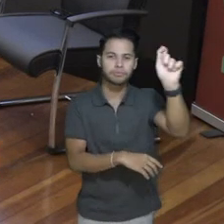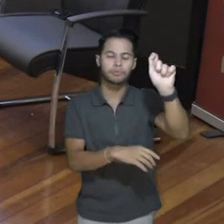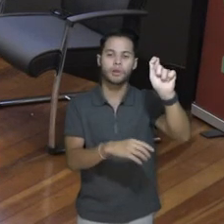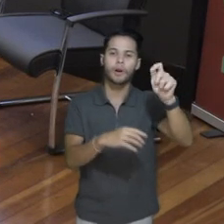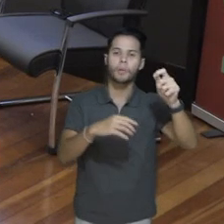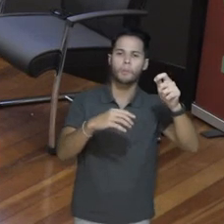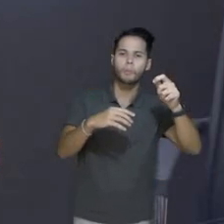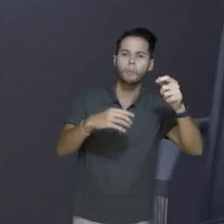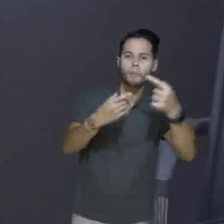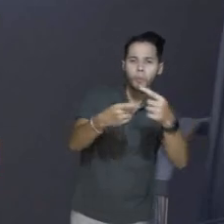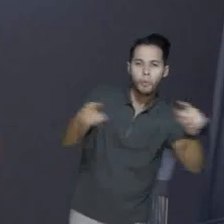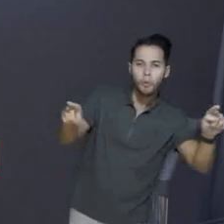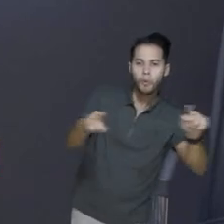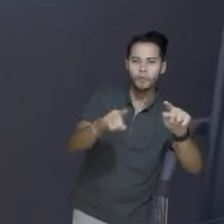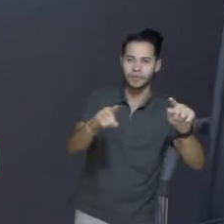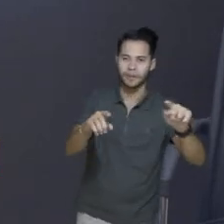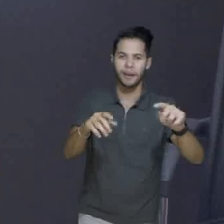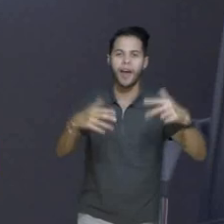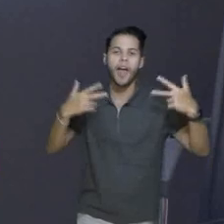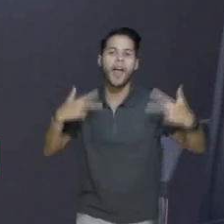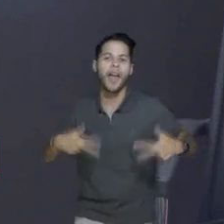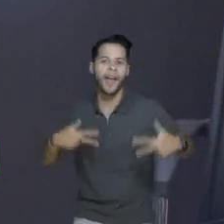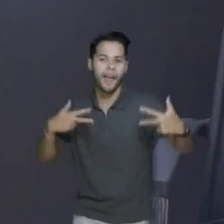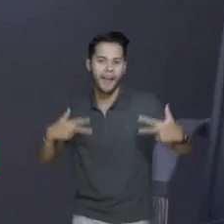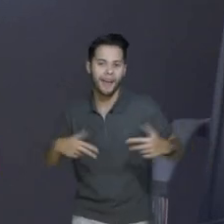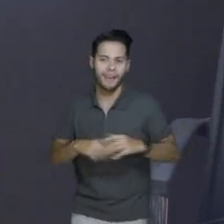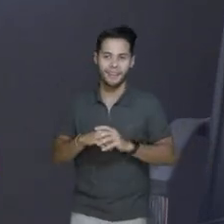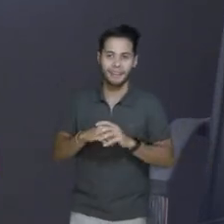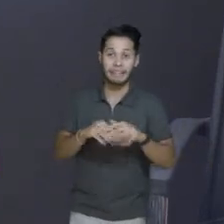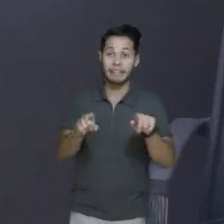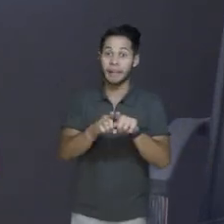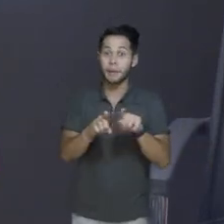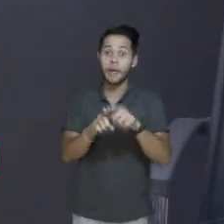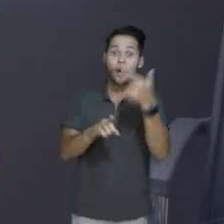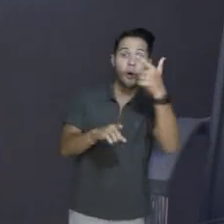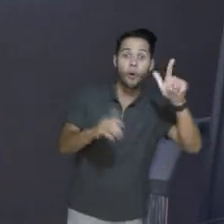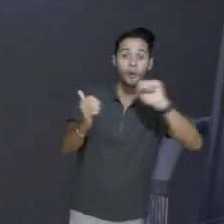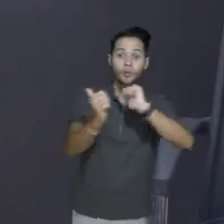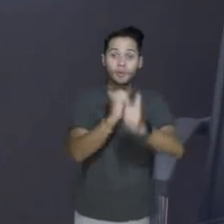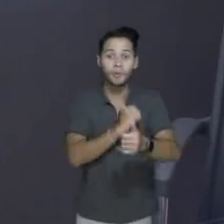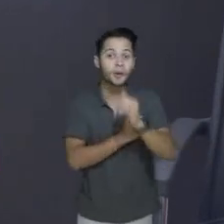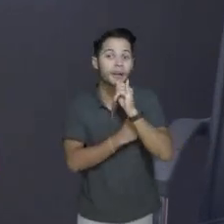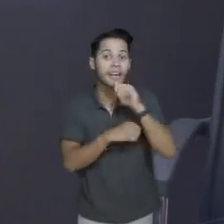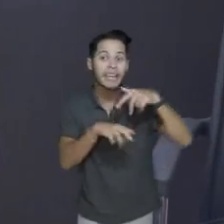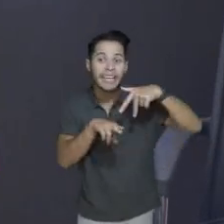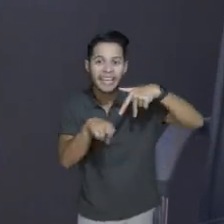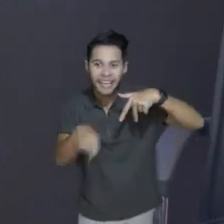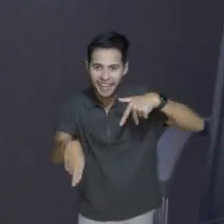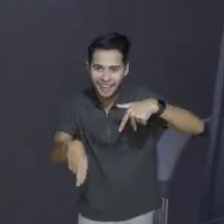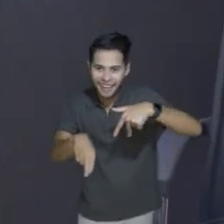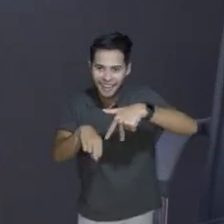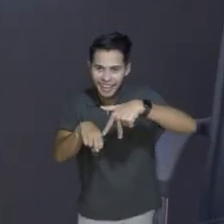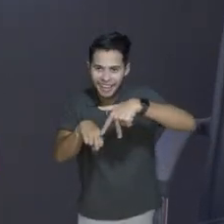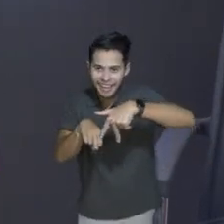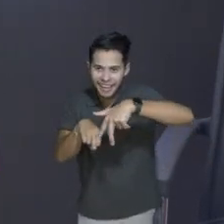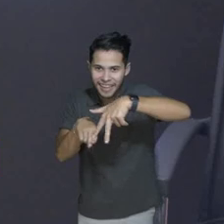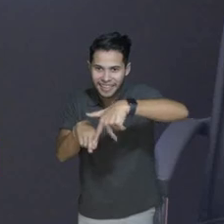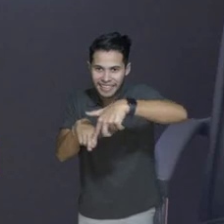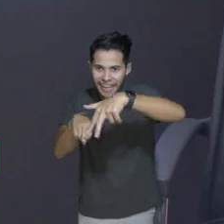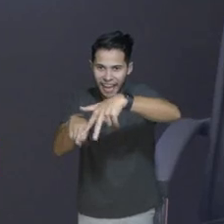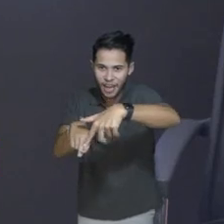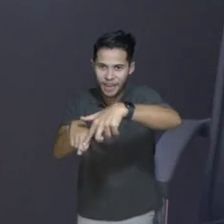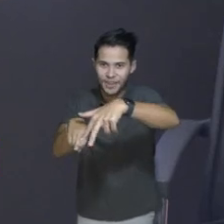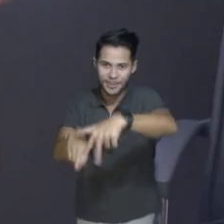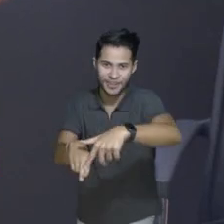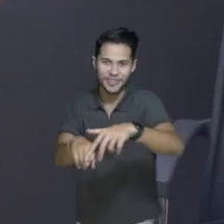Rap outros esportes como o skate tem entrada em lugares da sociedade onde a gente qualquer outro esporte